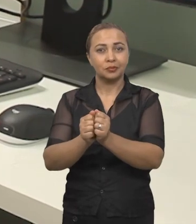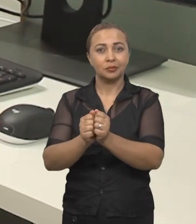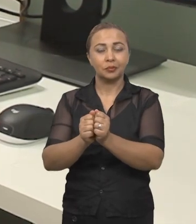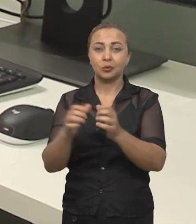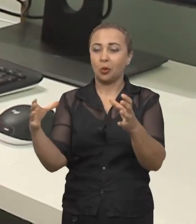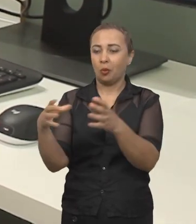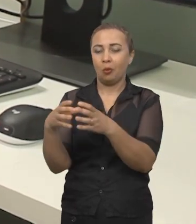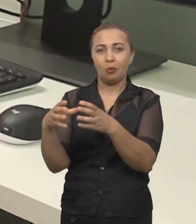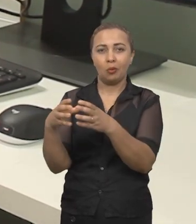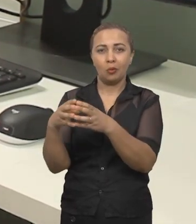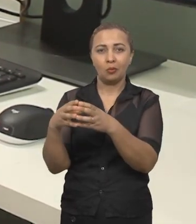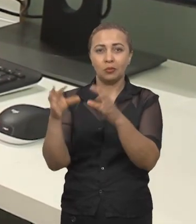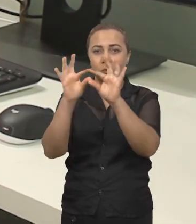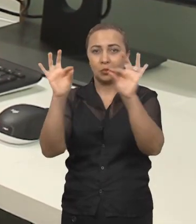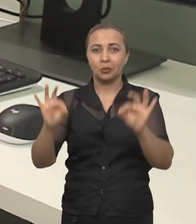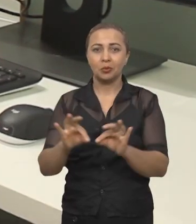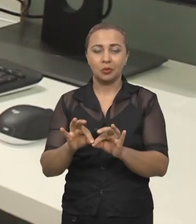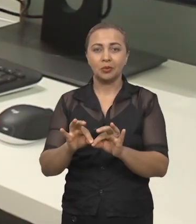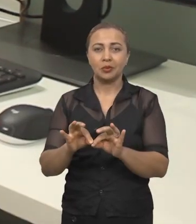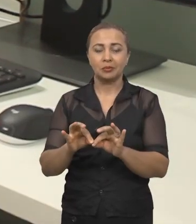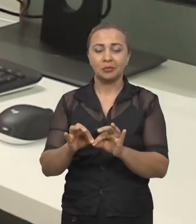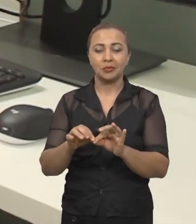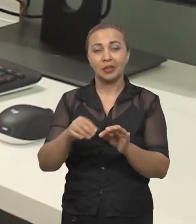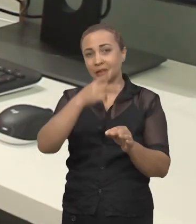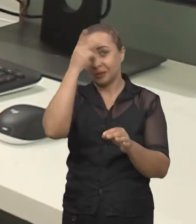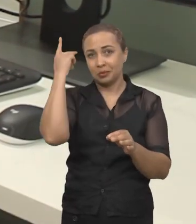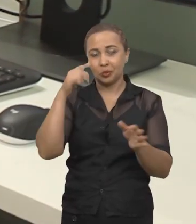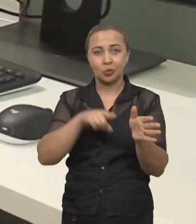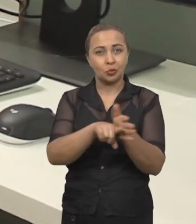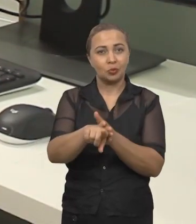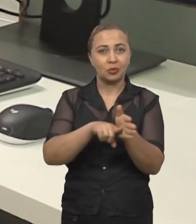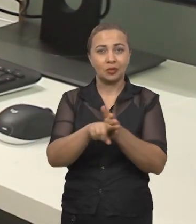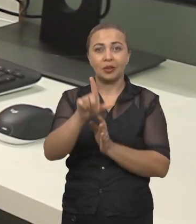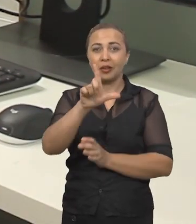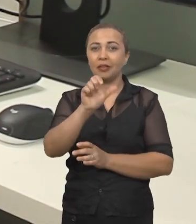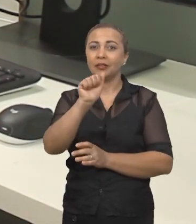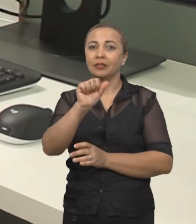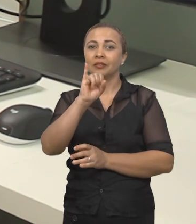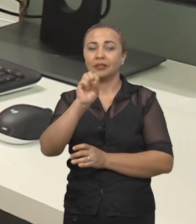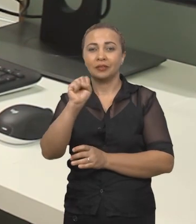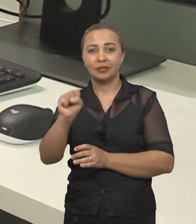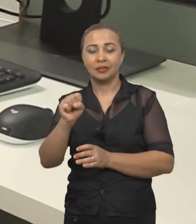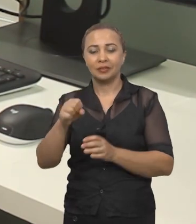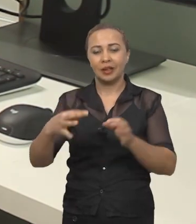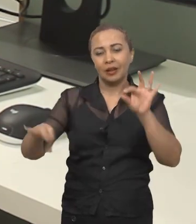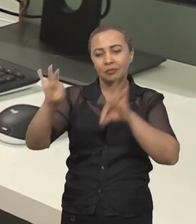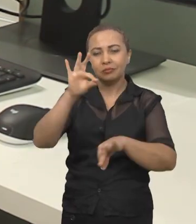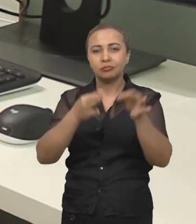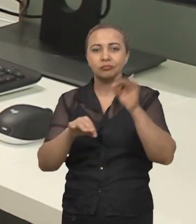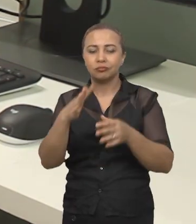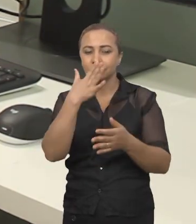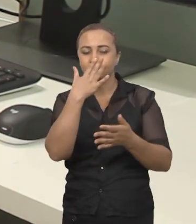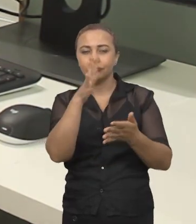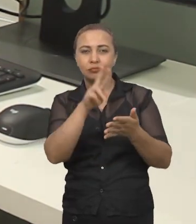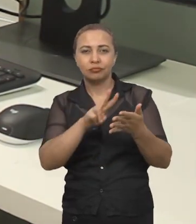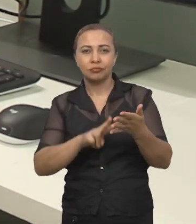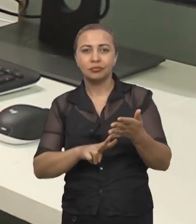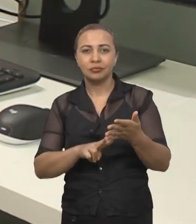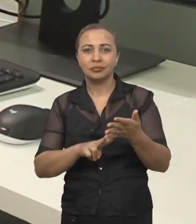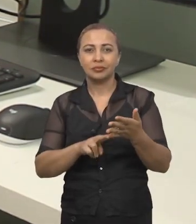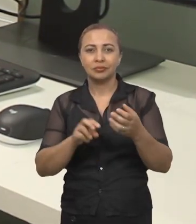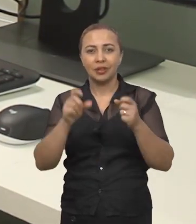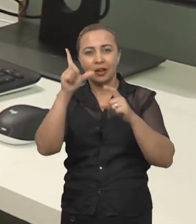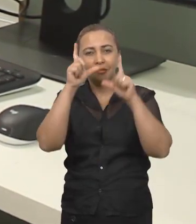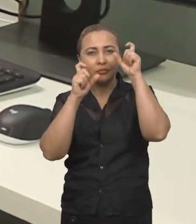a nossa equipe, né, de pesquisadores aqui do LAES, o Laboratório de Análise de